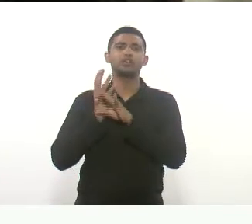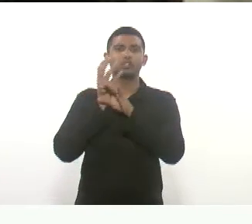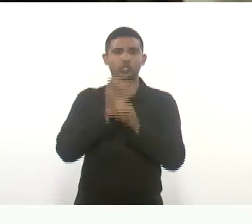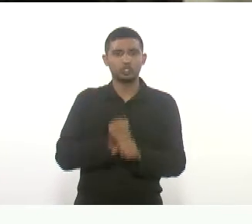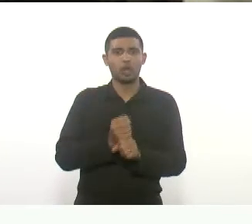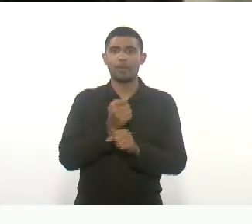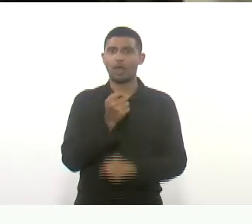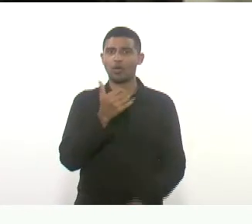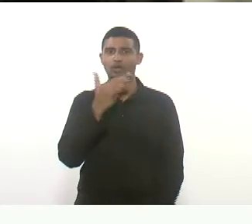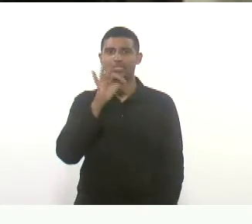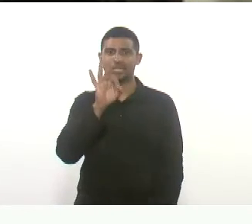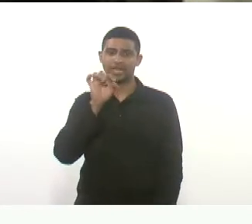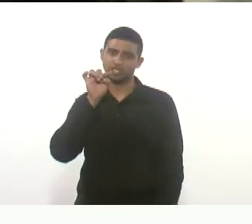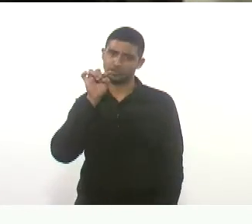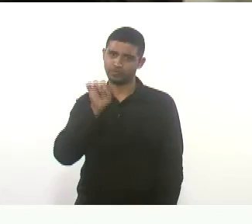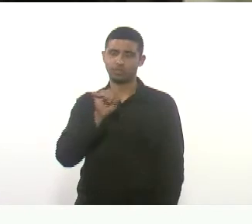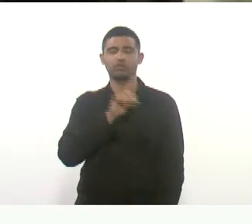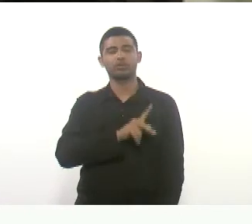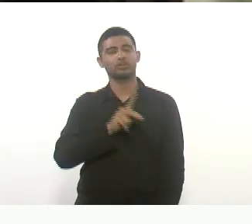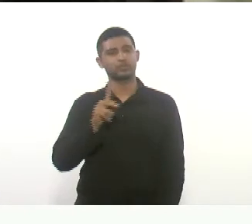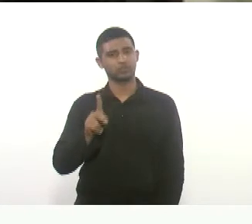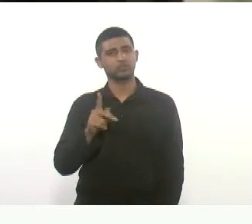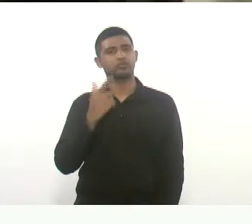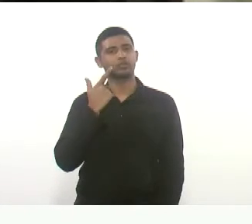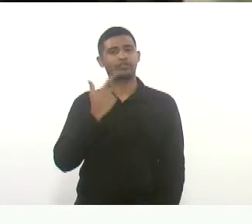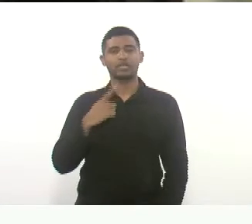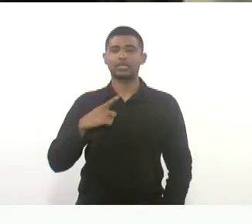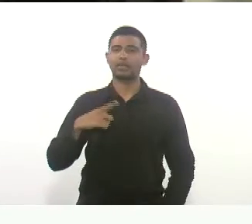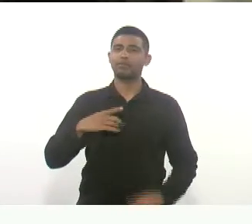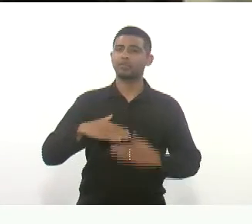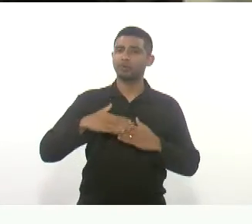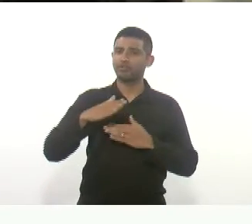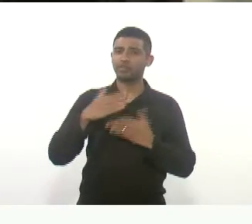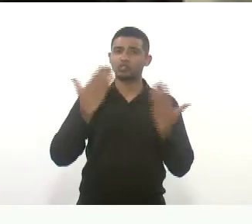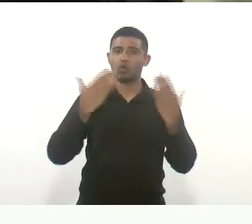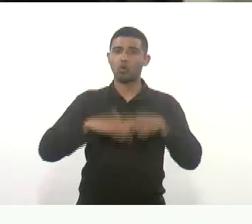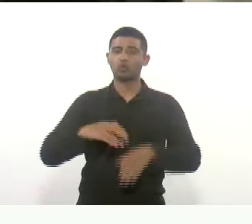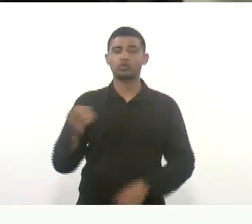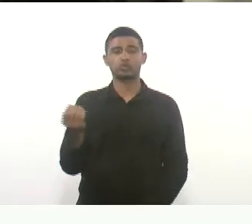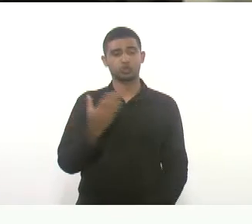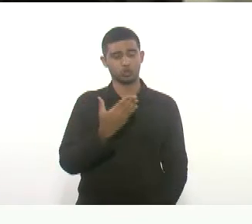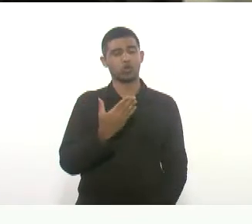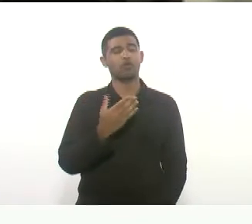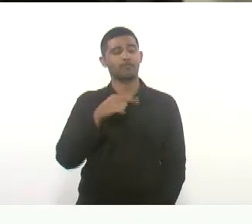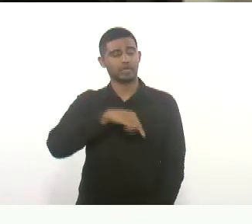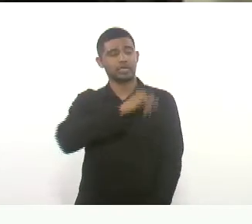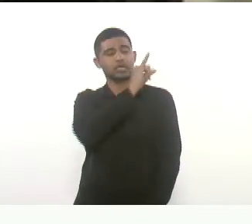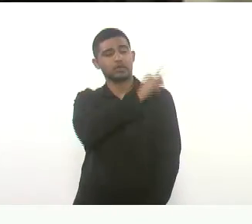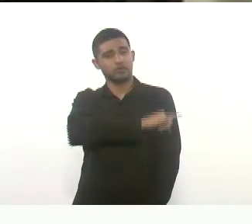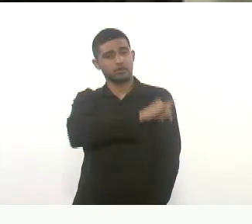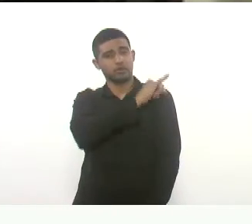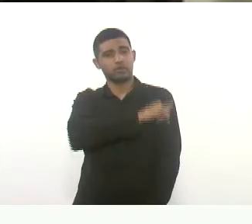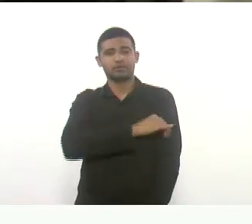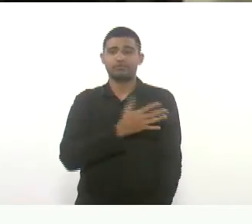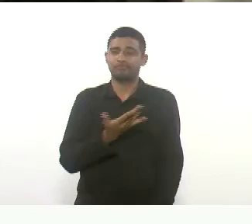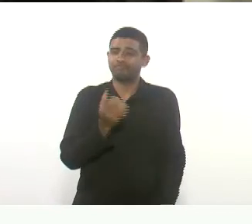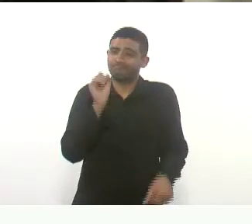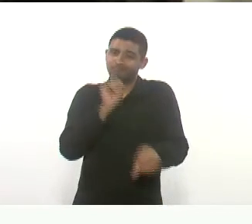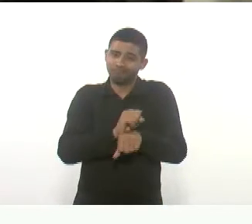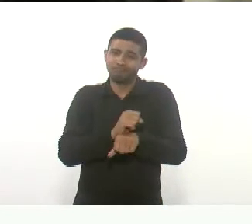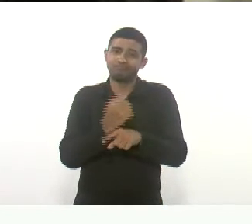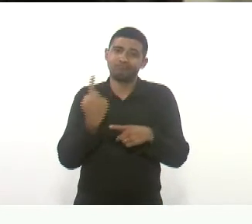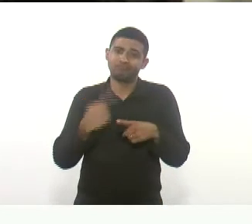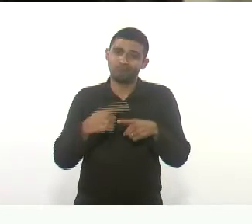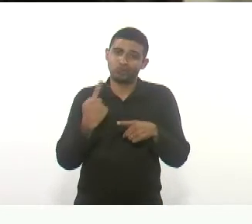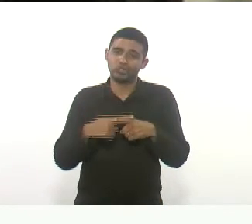mil professores. Com relação a novos concursos, o Estado do Rio de Janeiro tem essa situação um pouco engessada por conta do